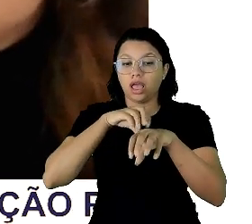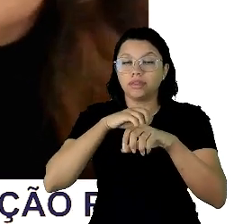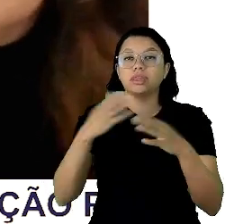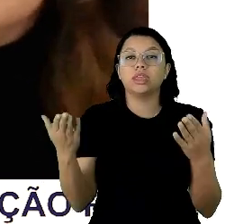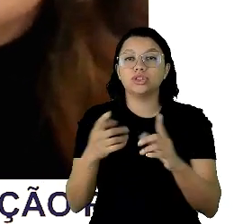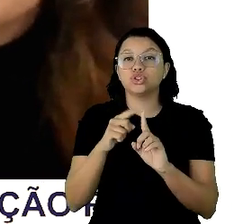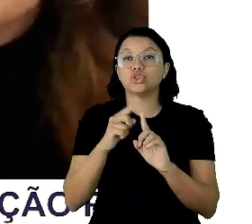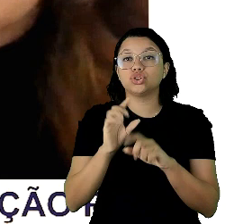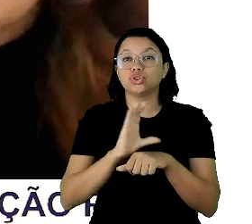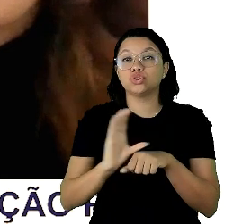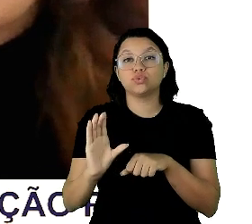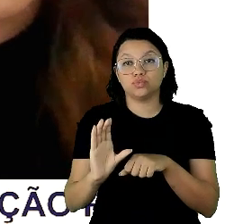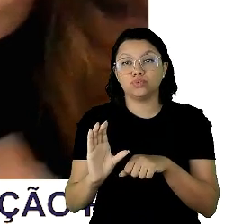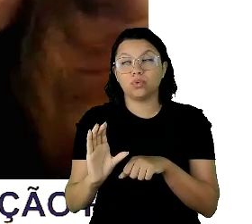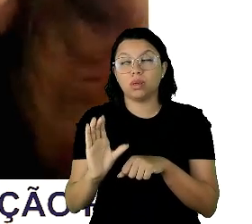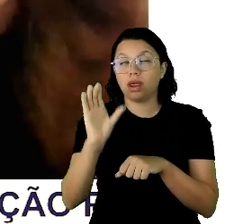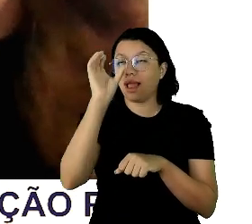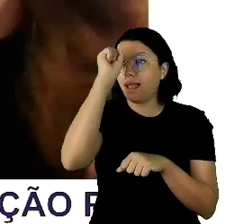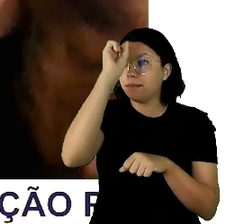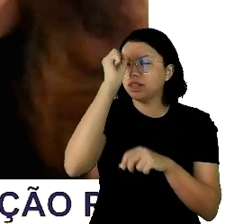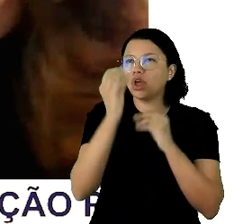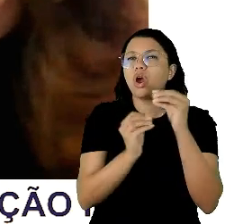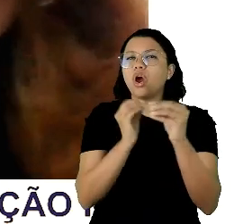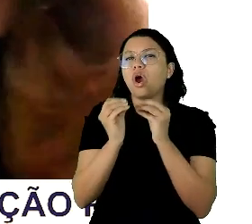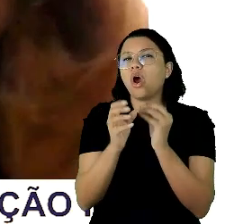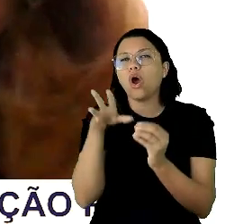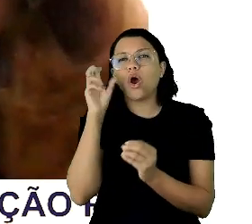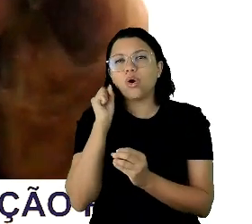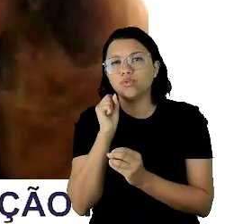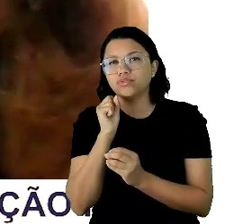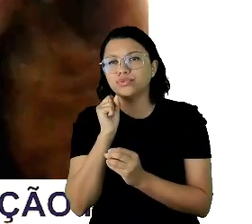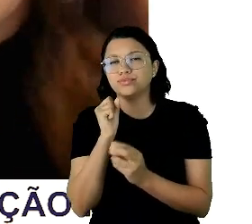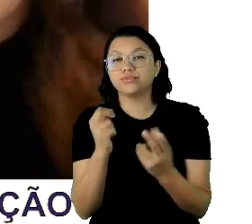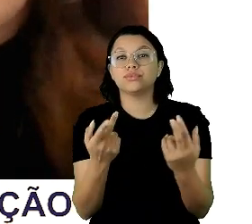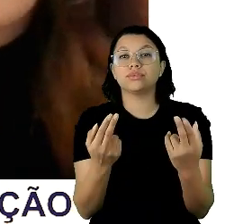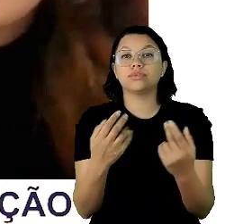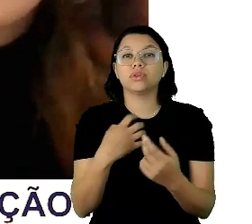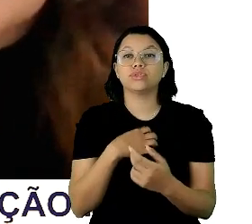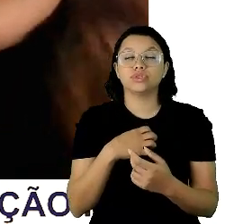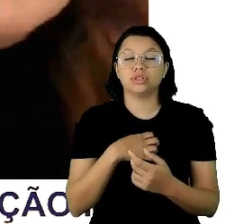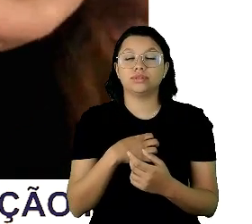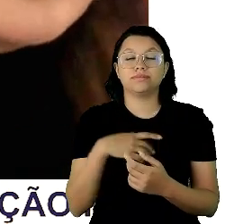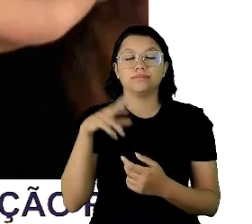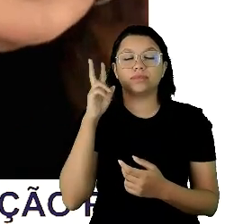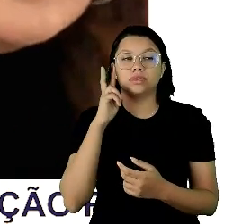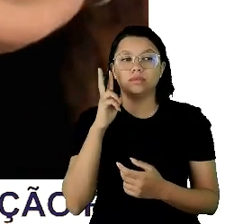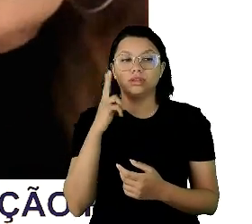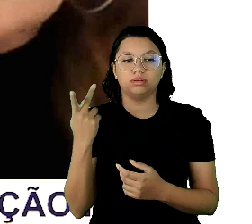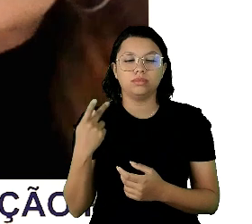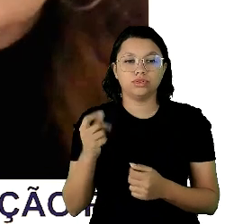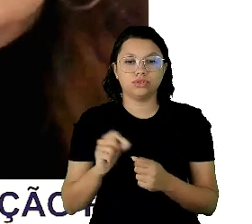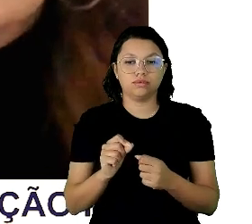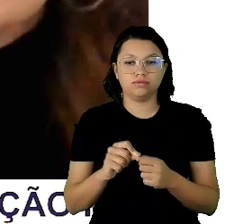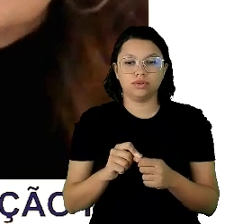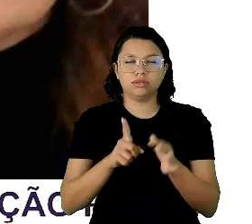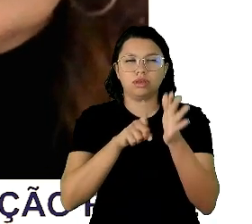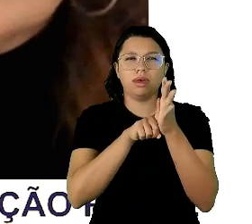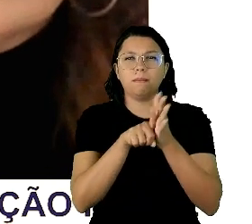aprenda como ouvir, né? Do mesmo jeito que eu lembro que eu fiz uma vez um interrogatório de uma mulher trans que